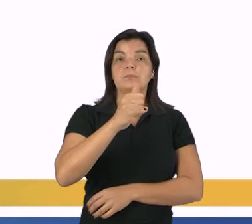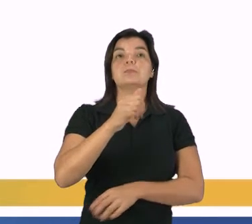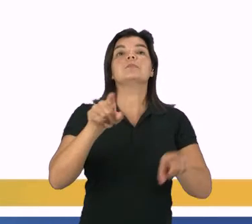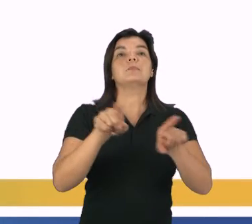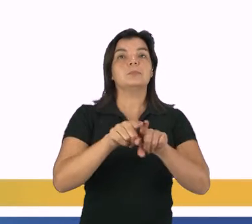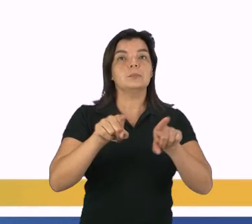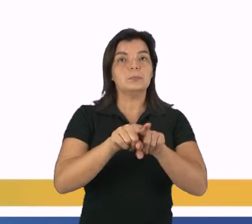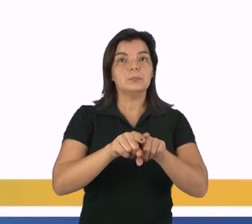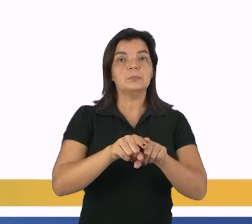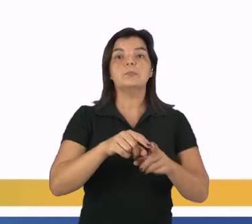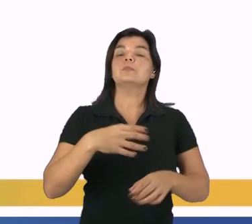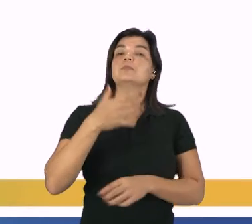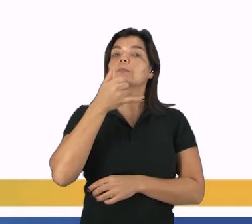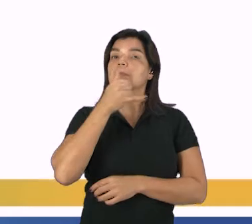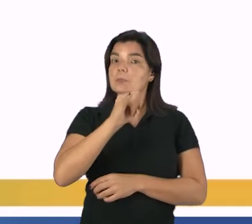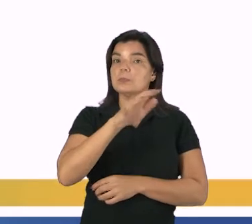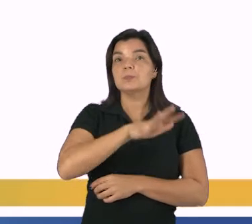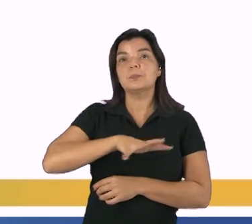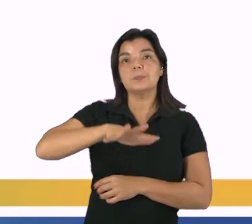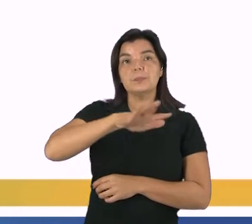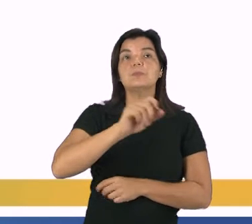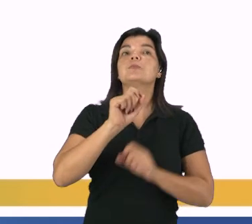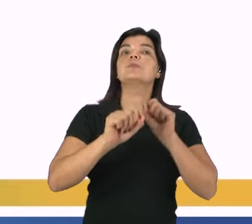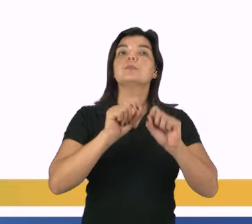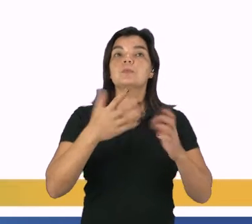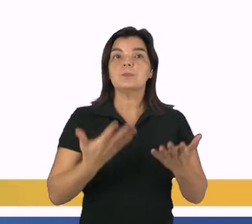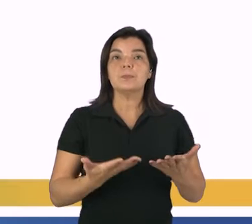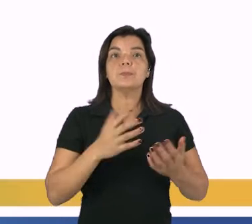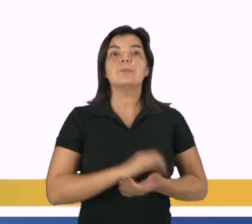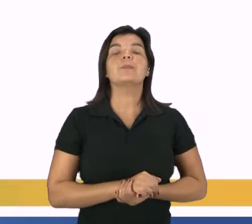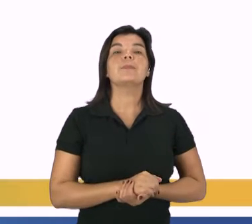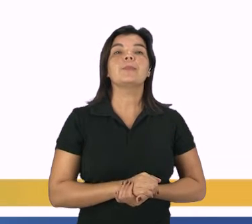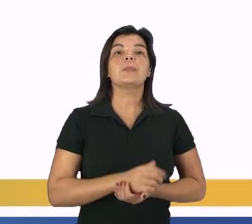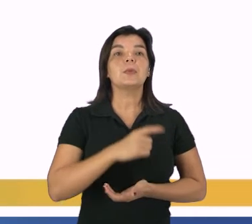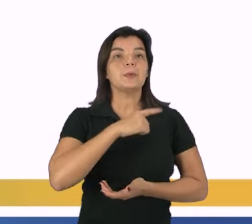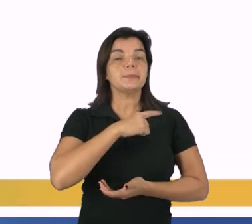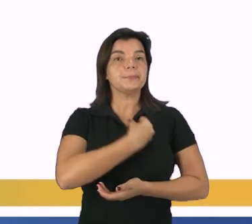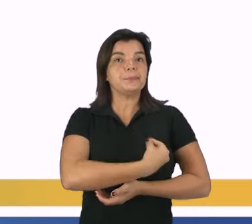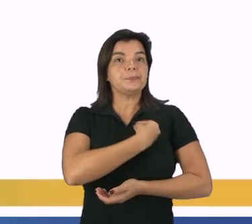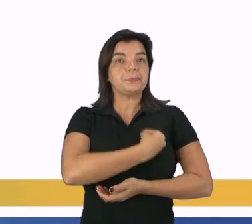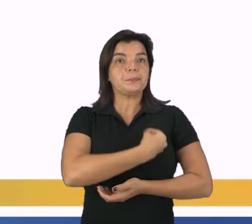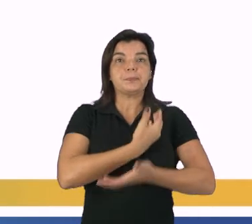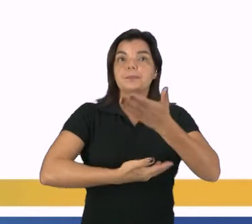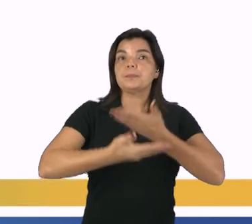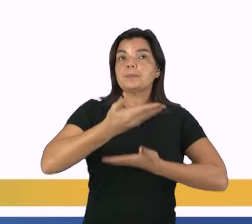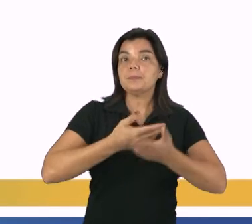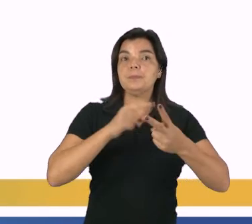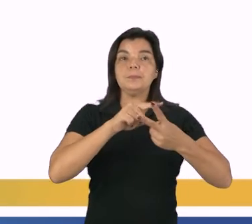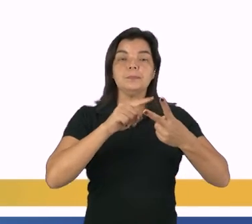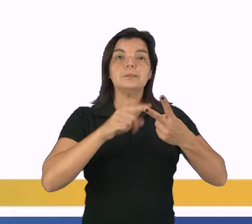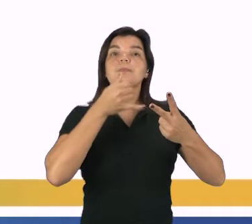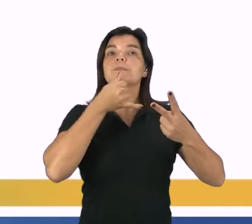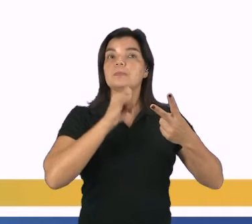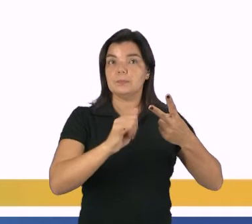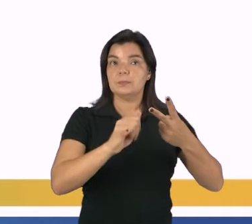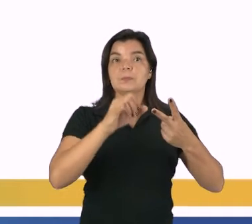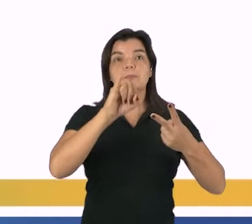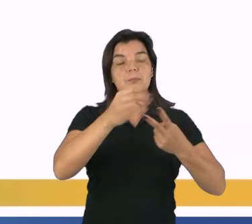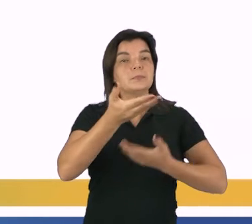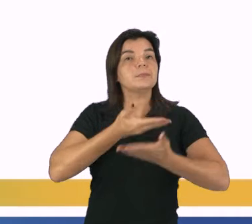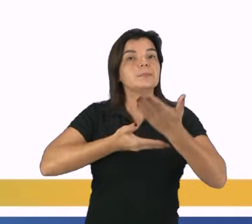dessa relação de que a força é inversamente proporcional ao quadrado da distância. Força elétrica e campo elétrico,